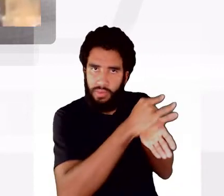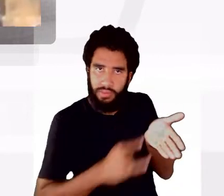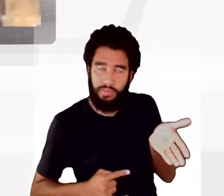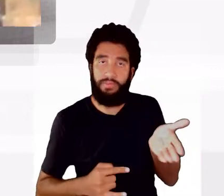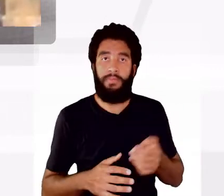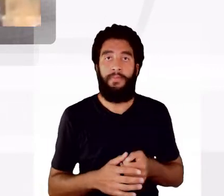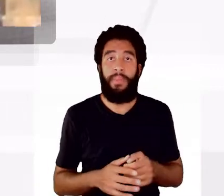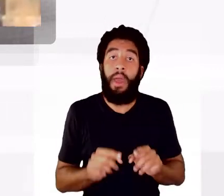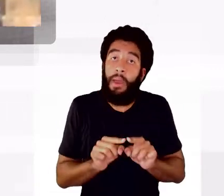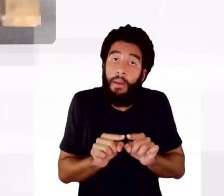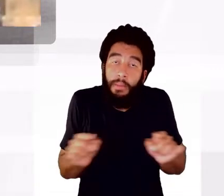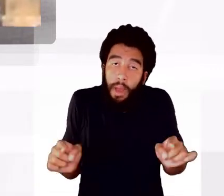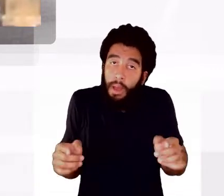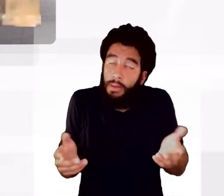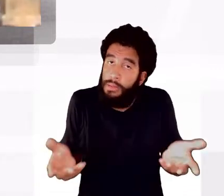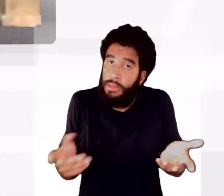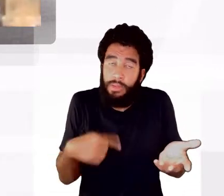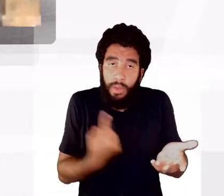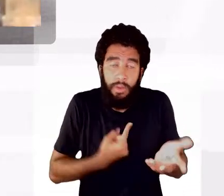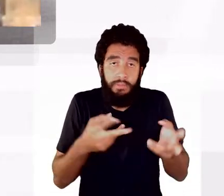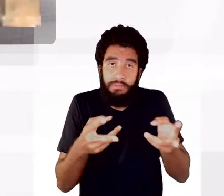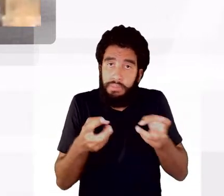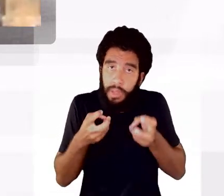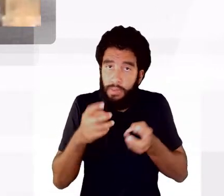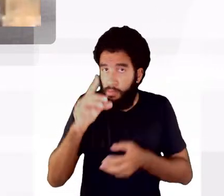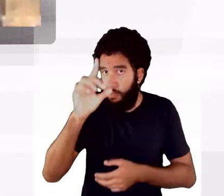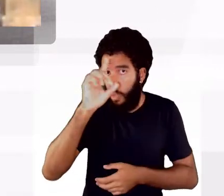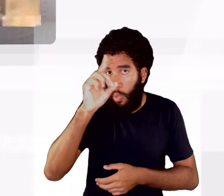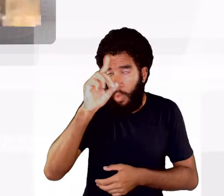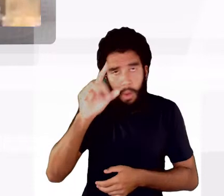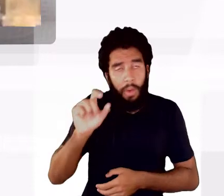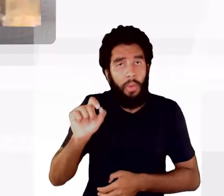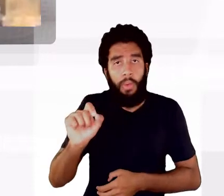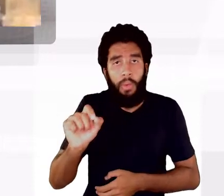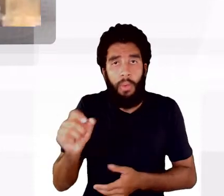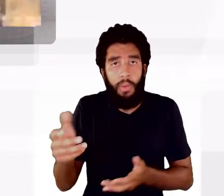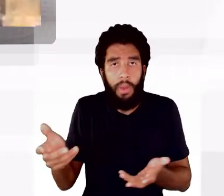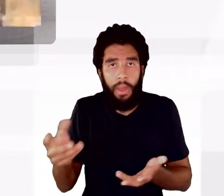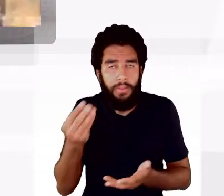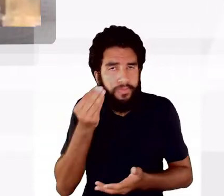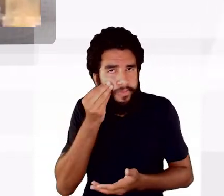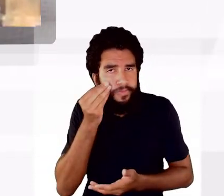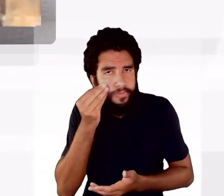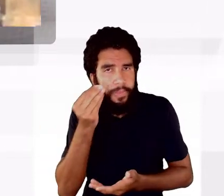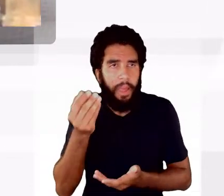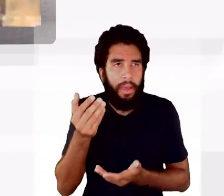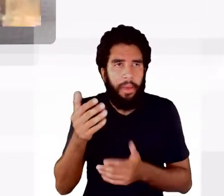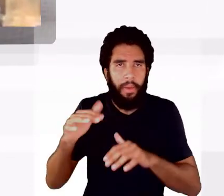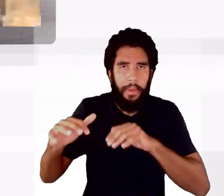universais de direitos humanos, mas, lamentavelmente, o que nós temos observado no dia a dia